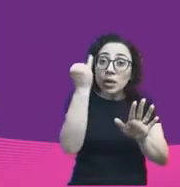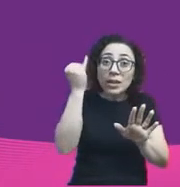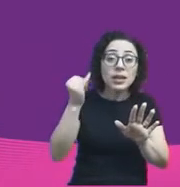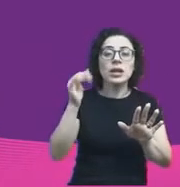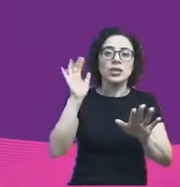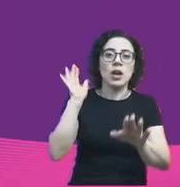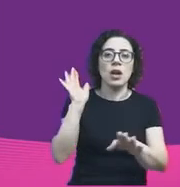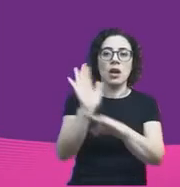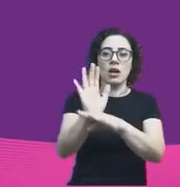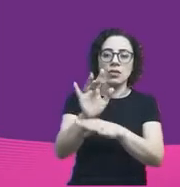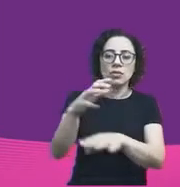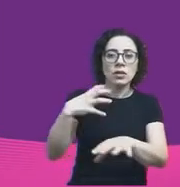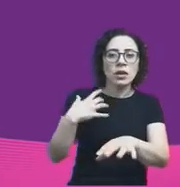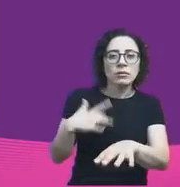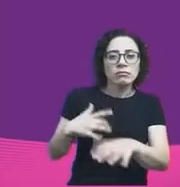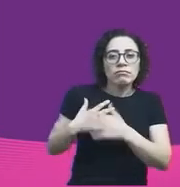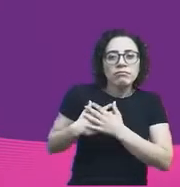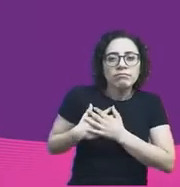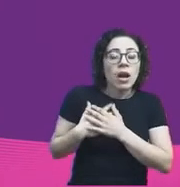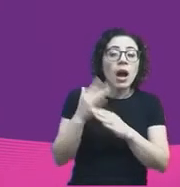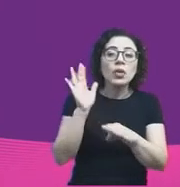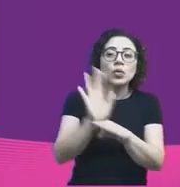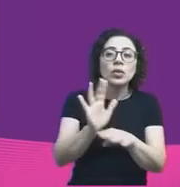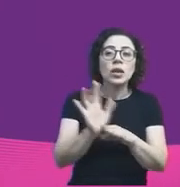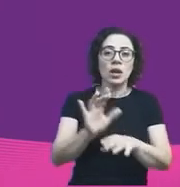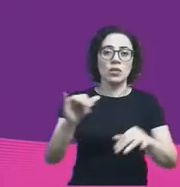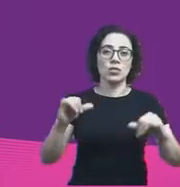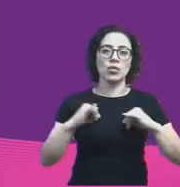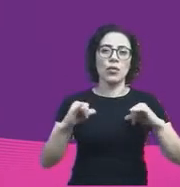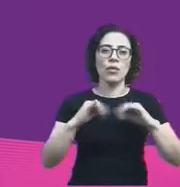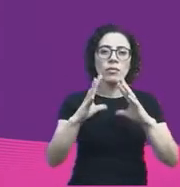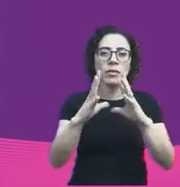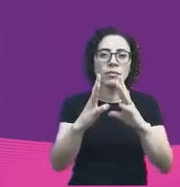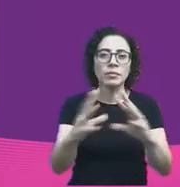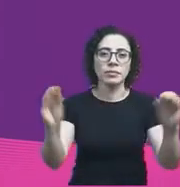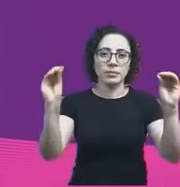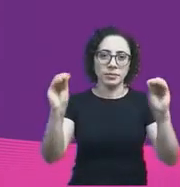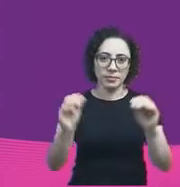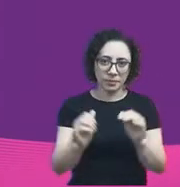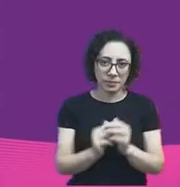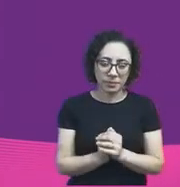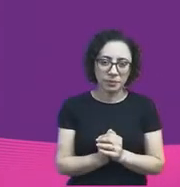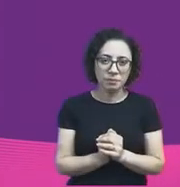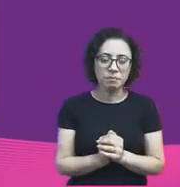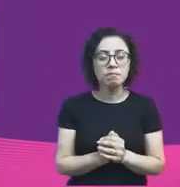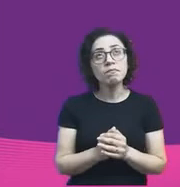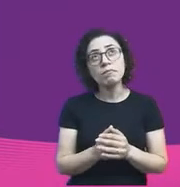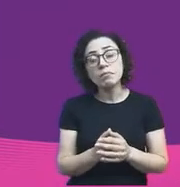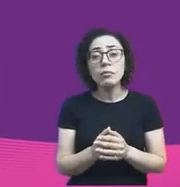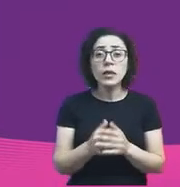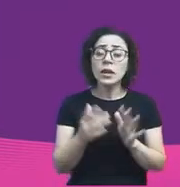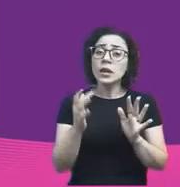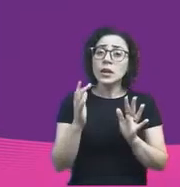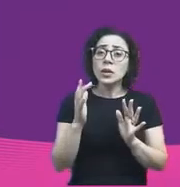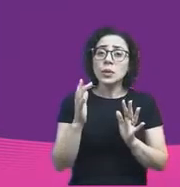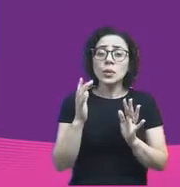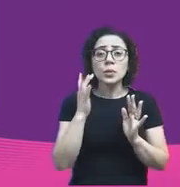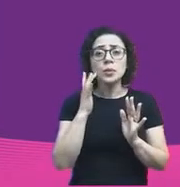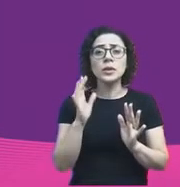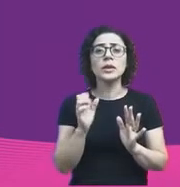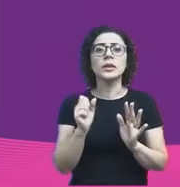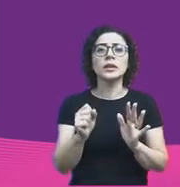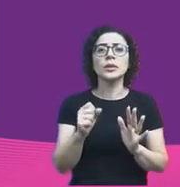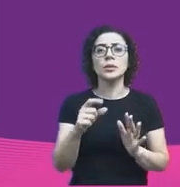essa lenda, aí eu não sei se eu vou falar certo, é uma lenda hindu do Mahabharata, que